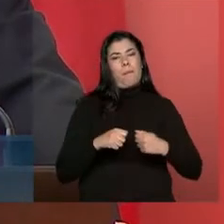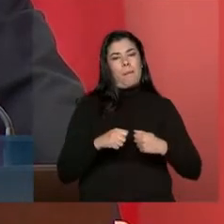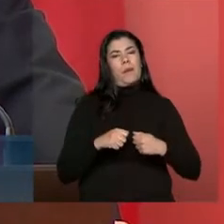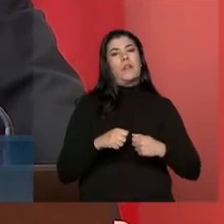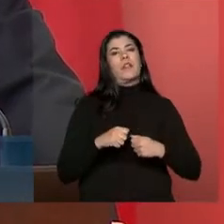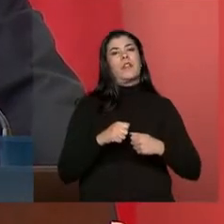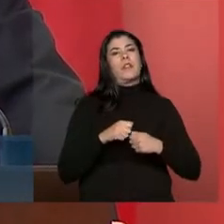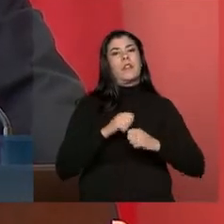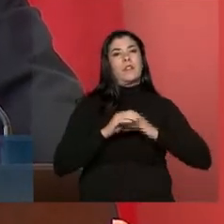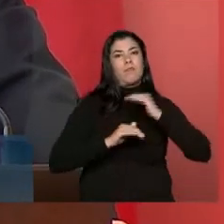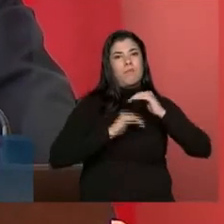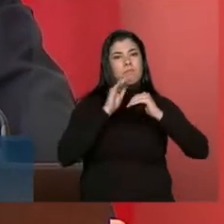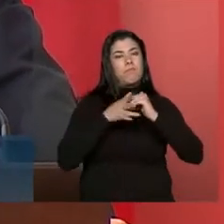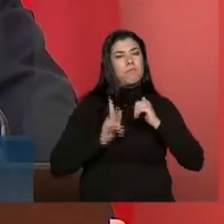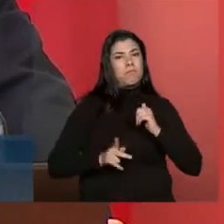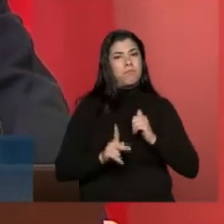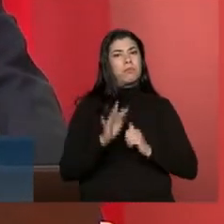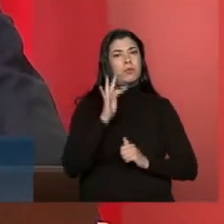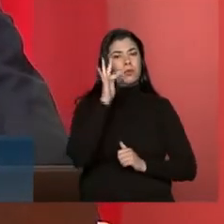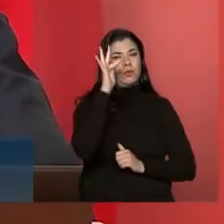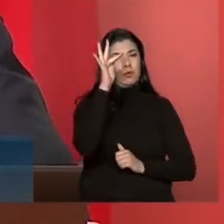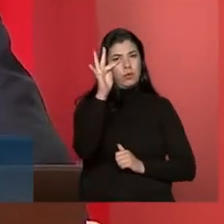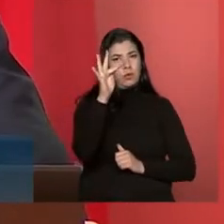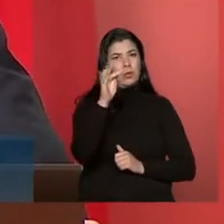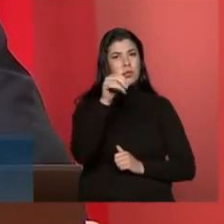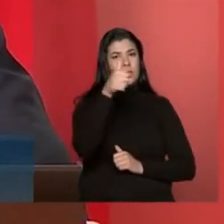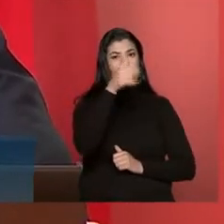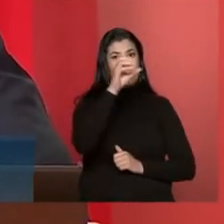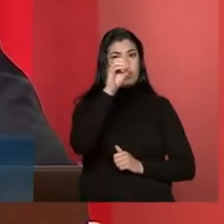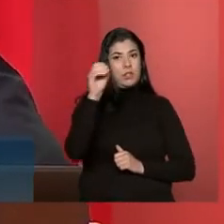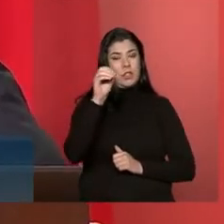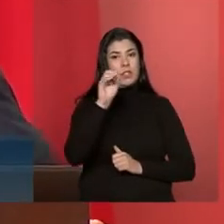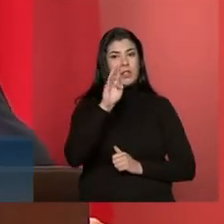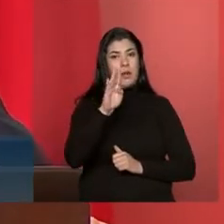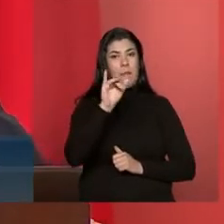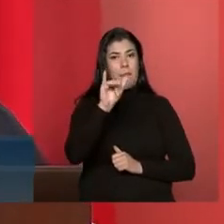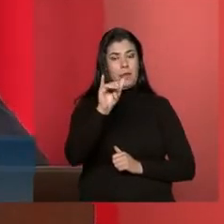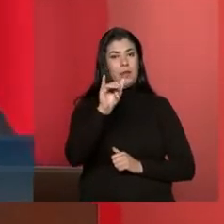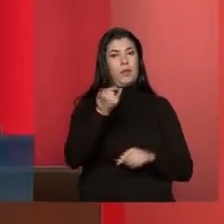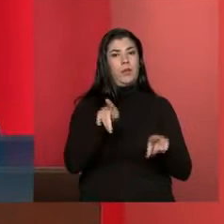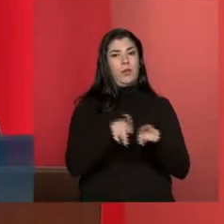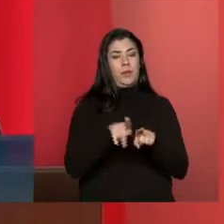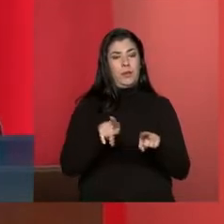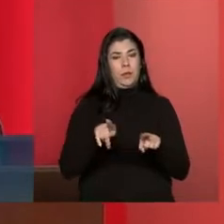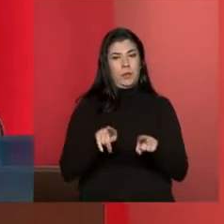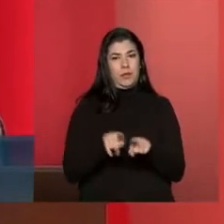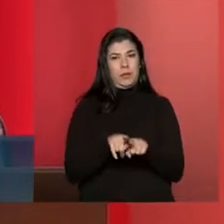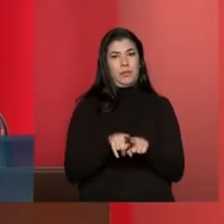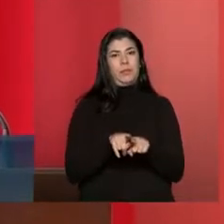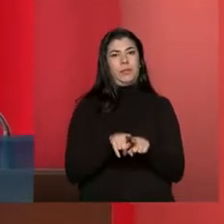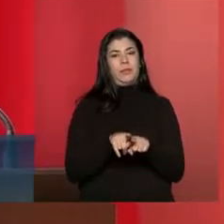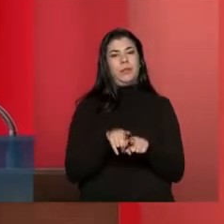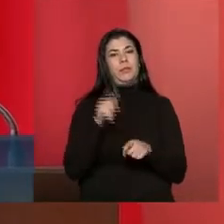tem que crescer ainda mais para 100 bilhões de dólares americanos.